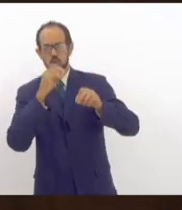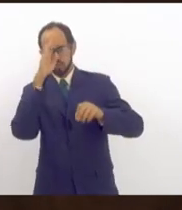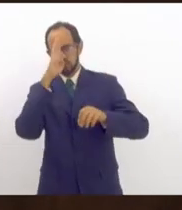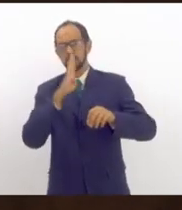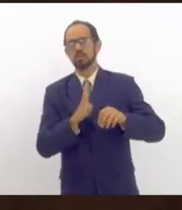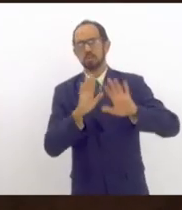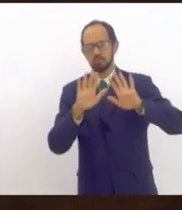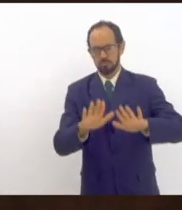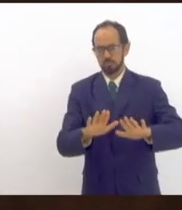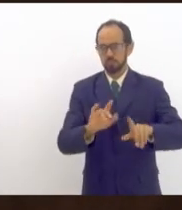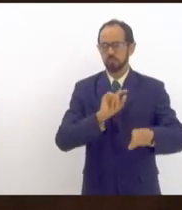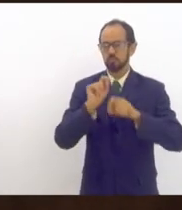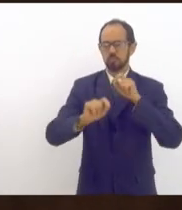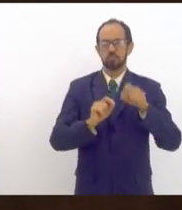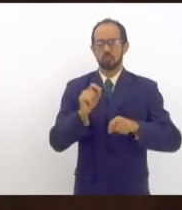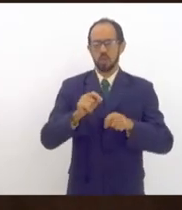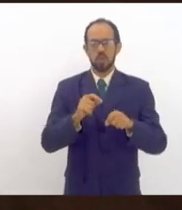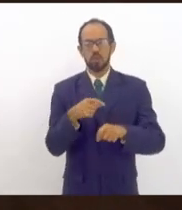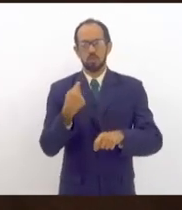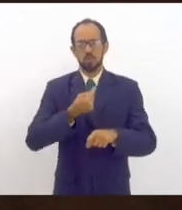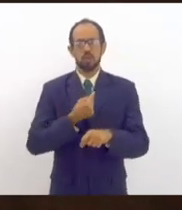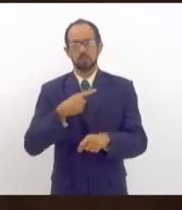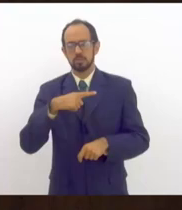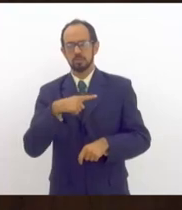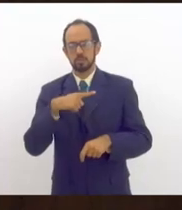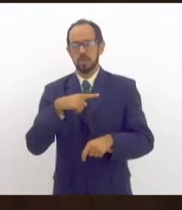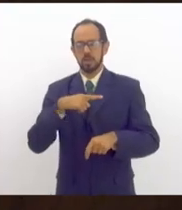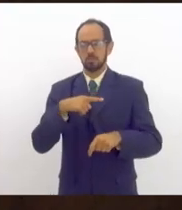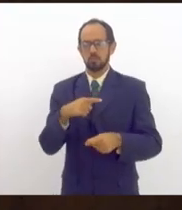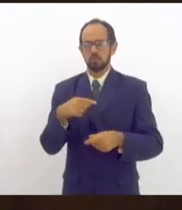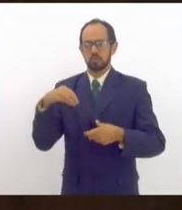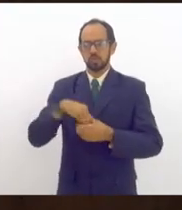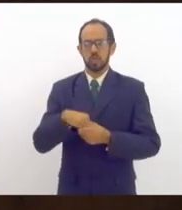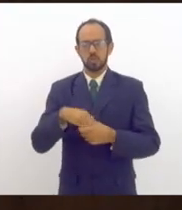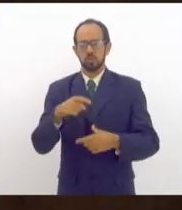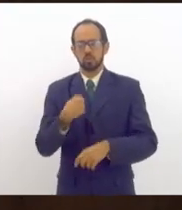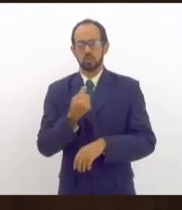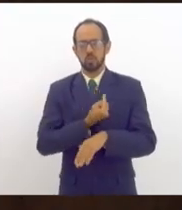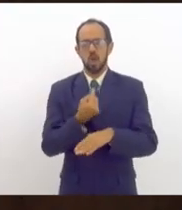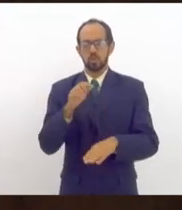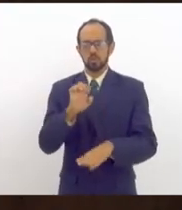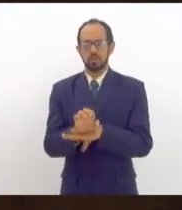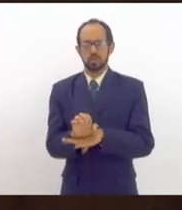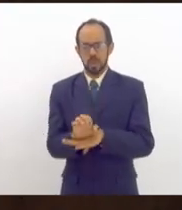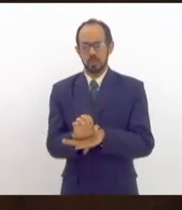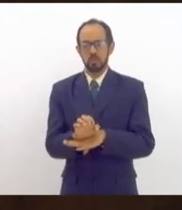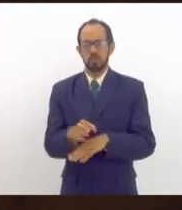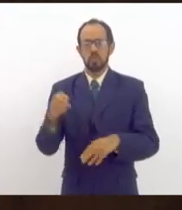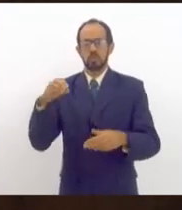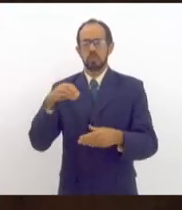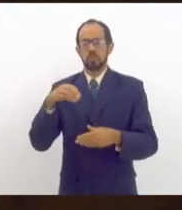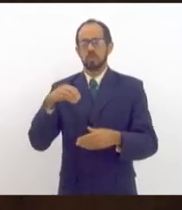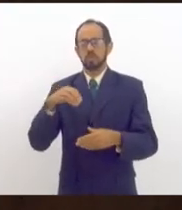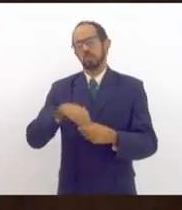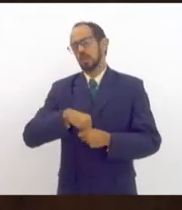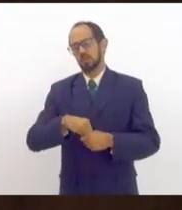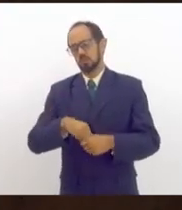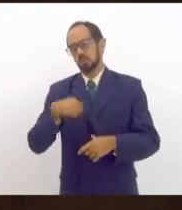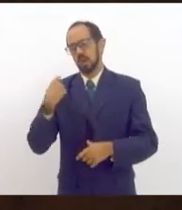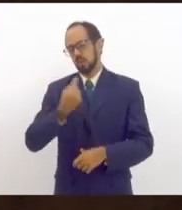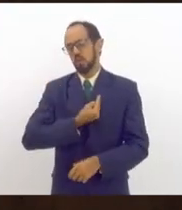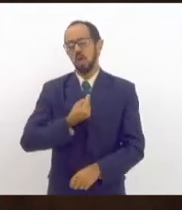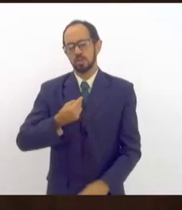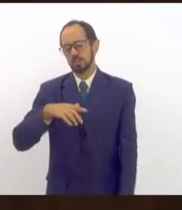mas a gente vive né dentro do nosso Estado dentro das nossas nas nossas regiões